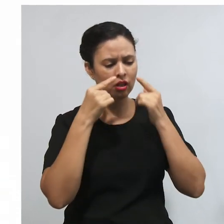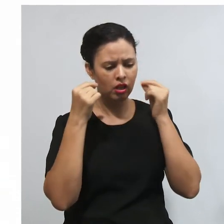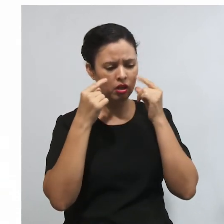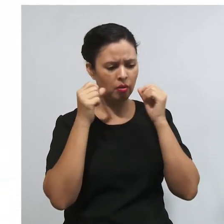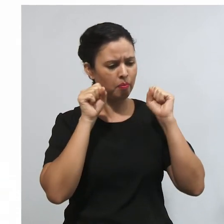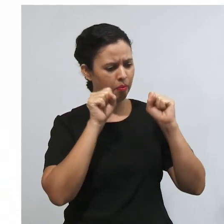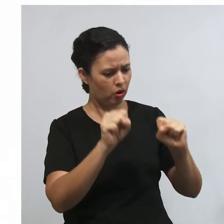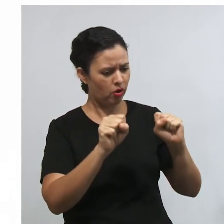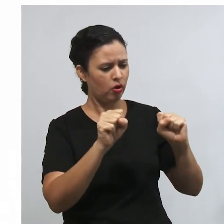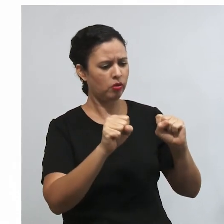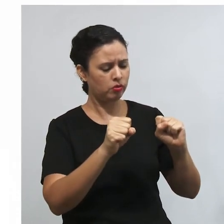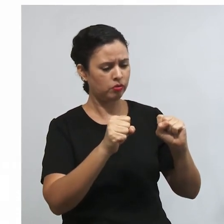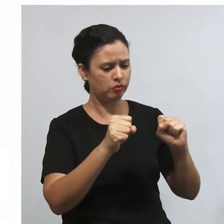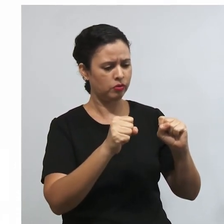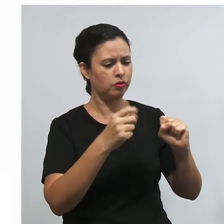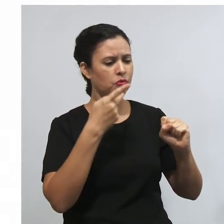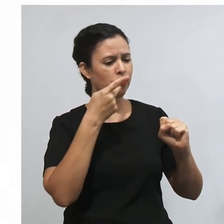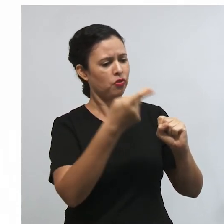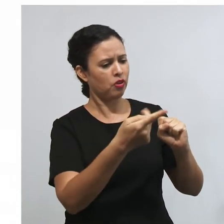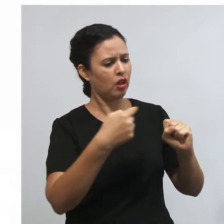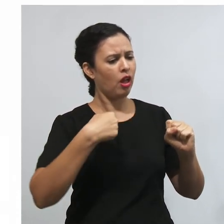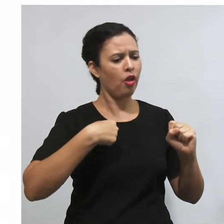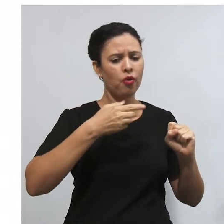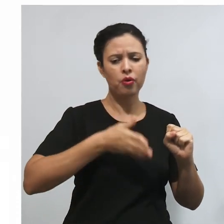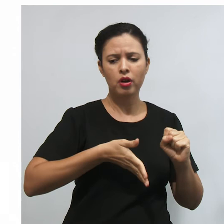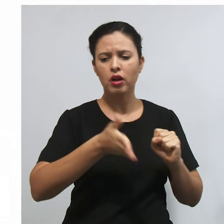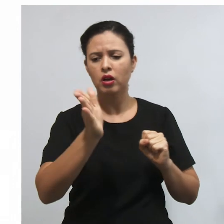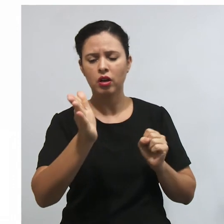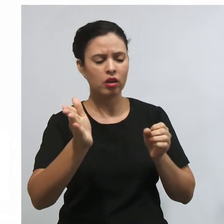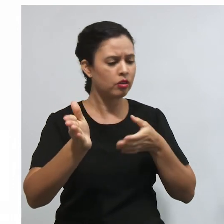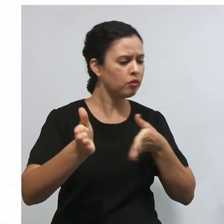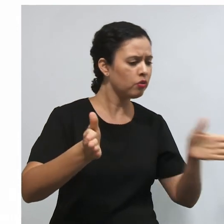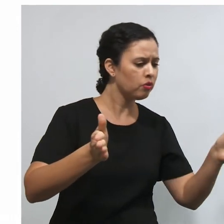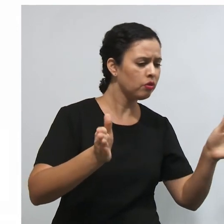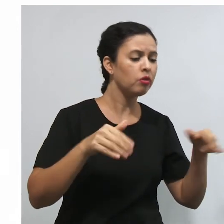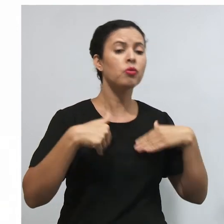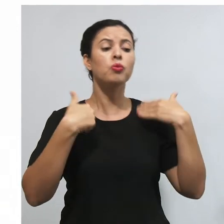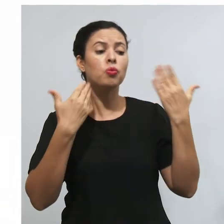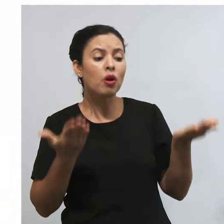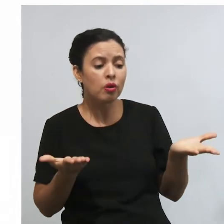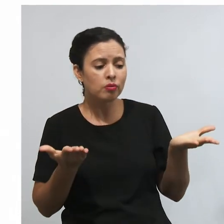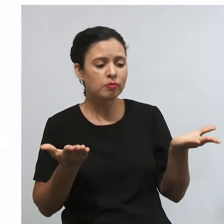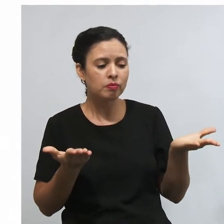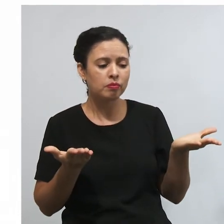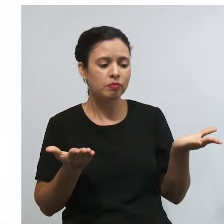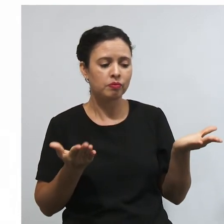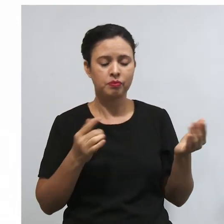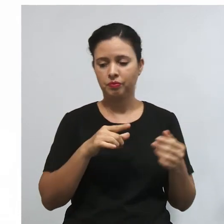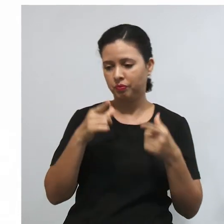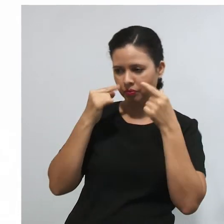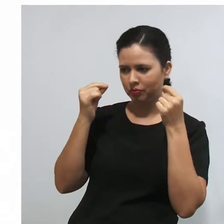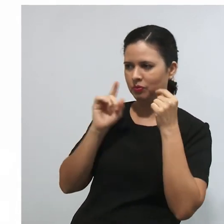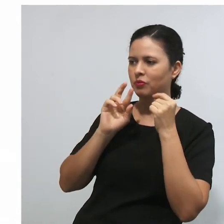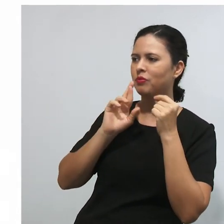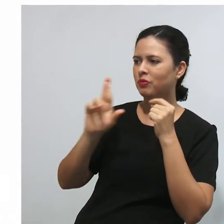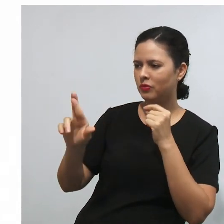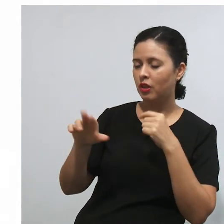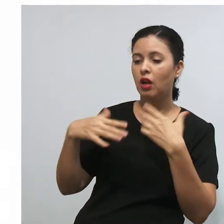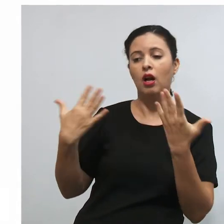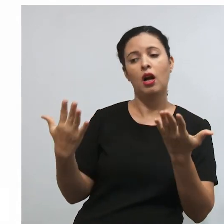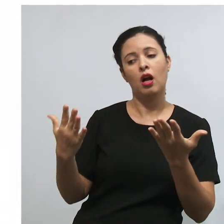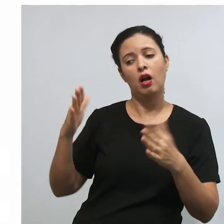Pode dizer-me que caminho devo tomar? Isto depende do